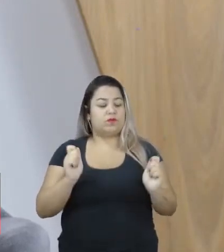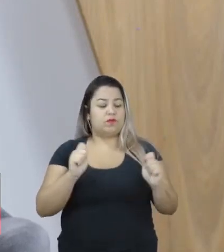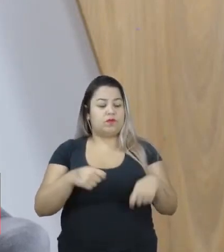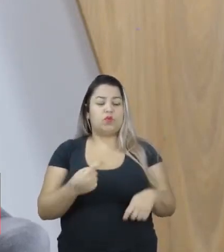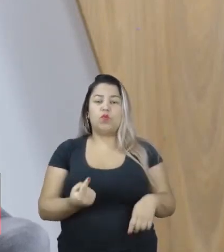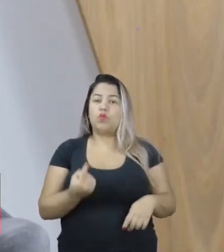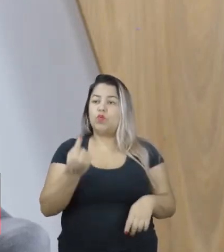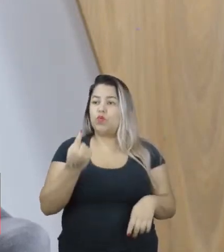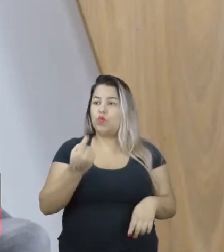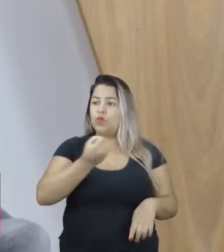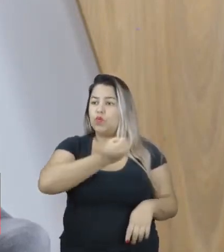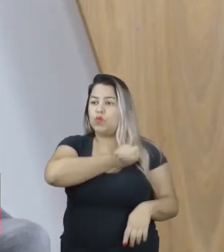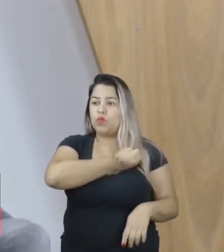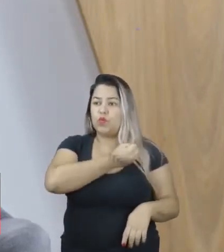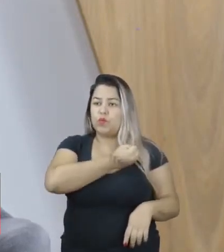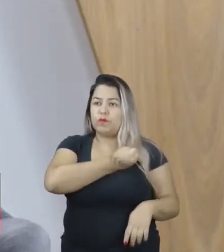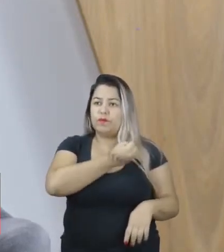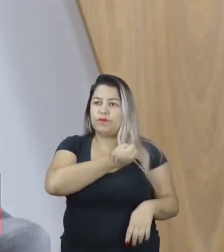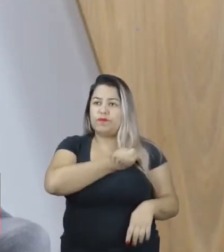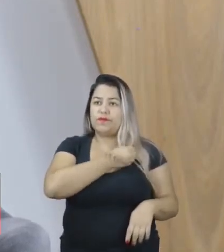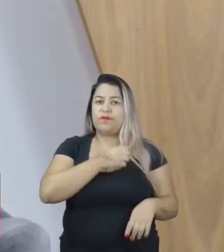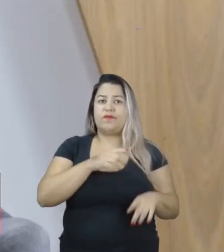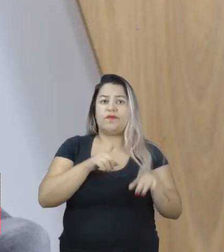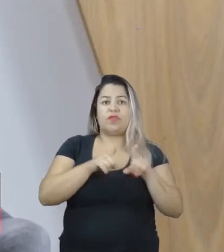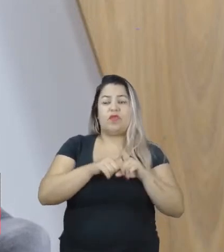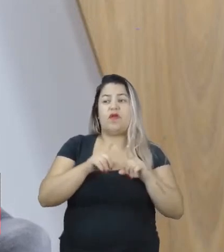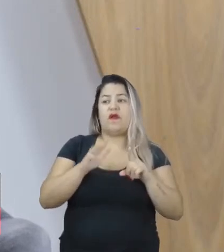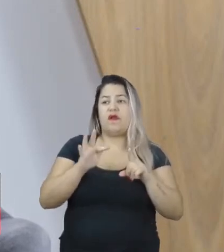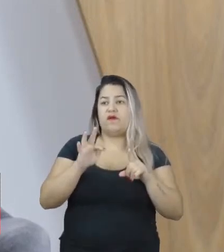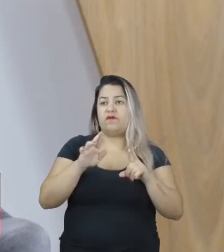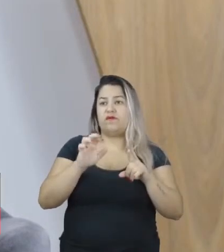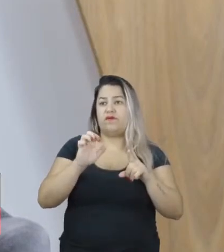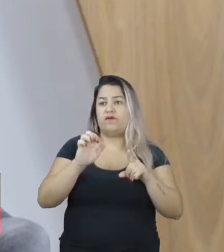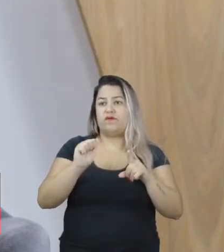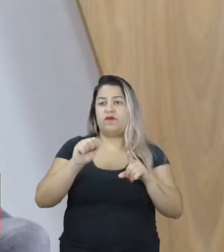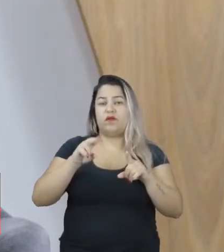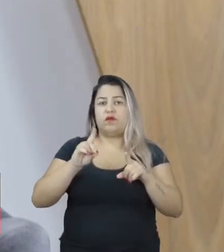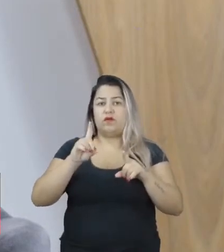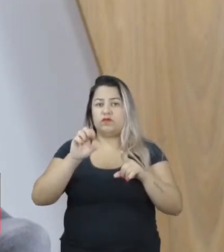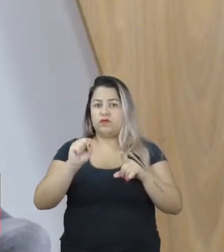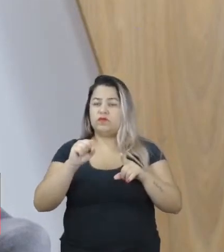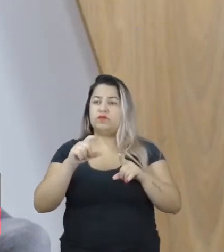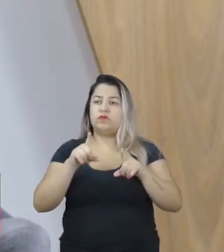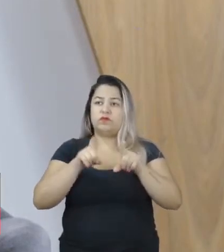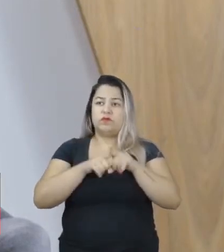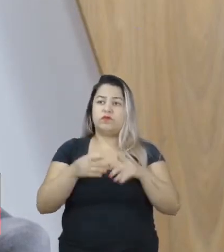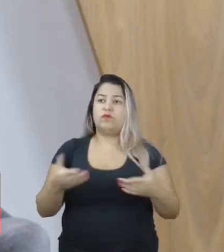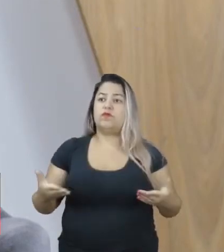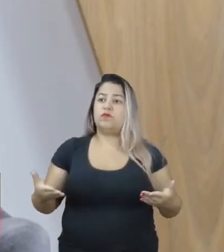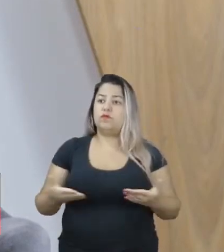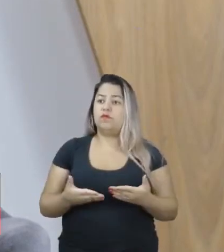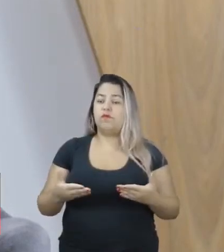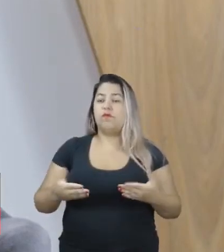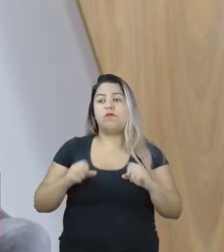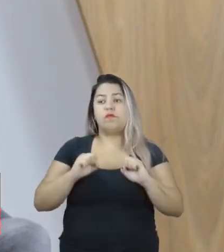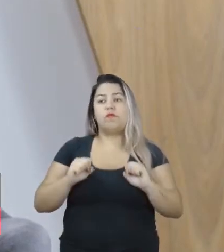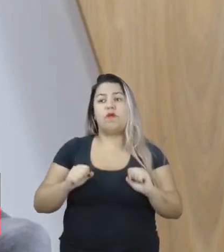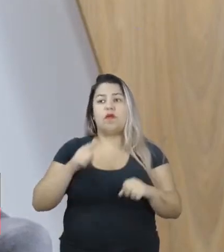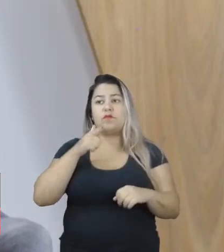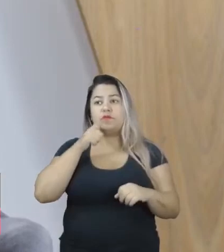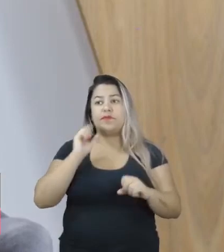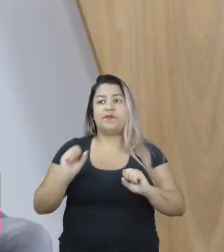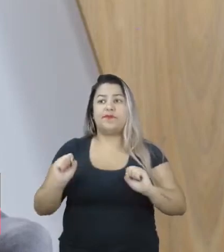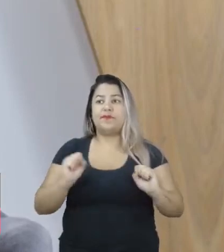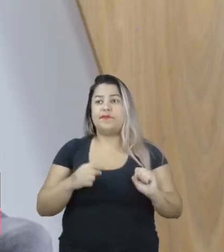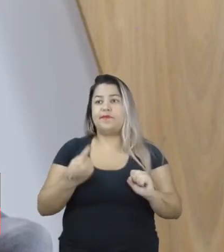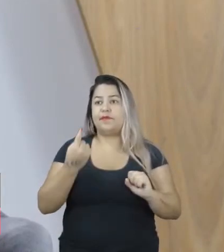único? É a fraudes. Em primeiro lugar foi fraudes, porque hoje em dia, no sistema anterior, você podia emitir uma carteira